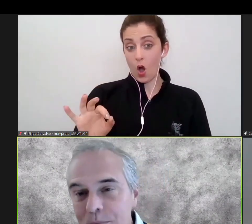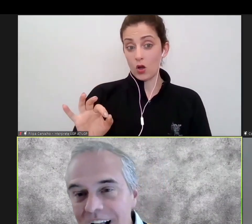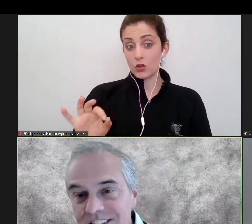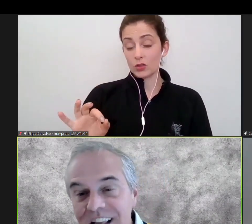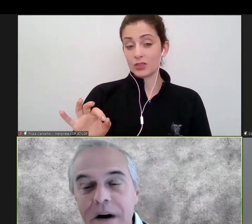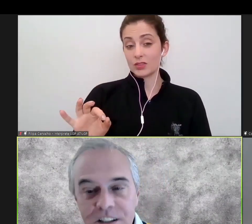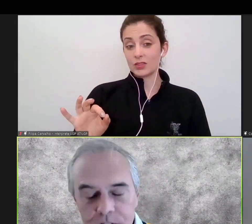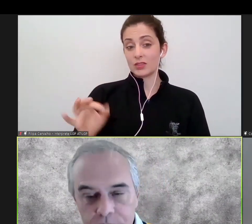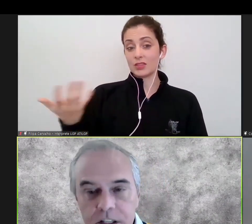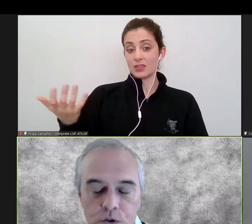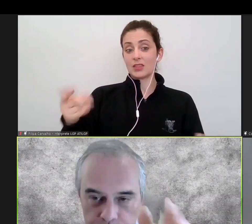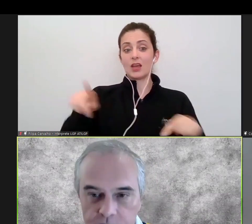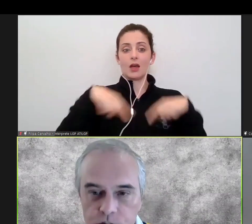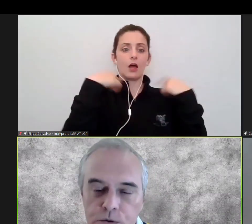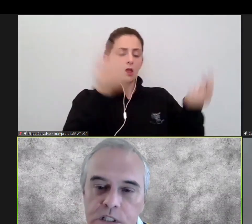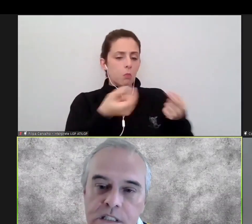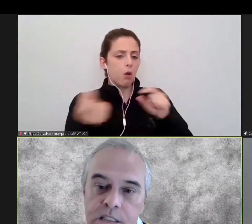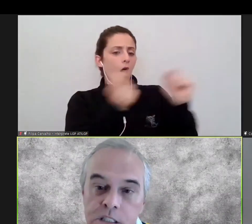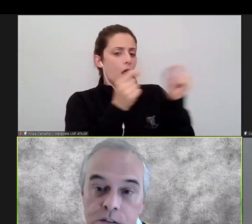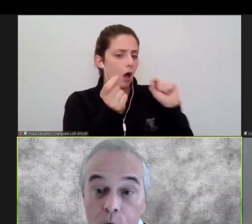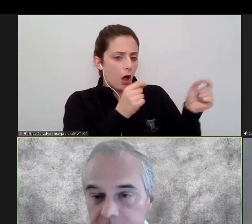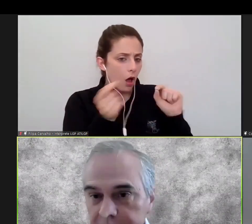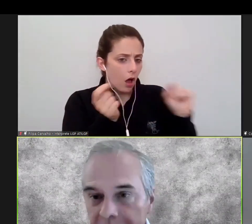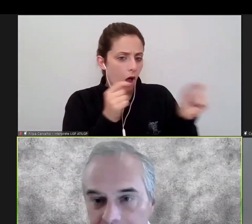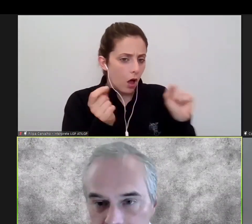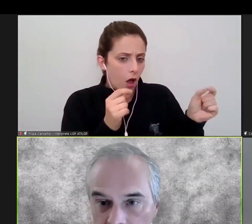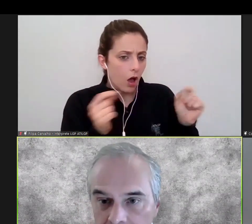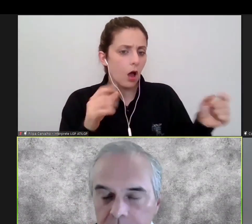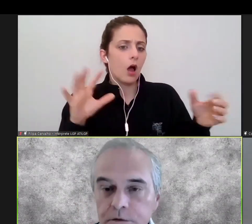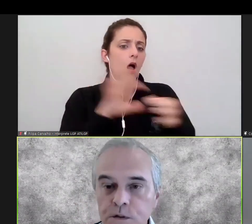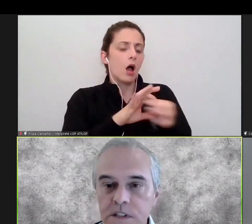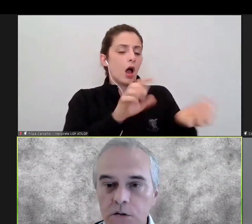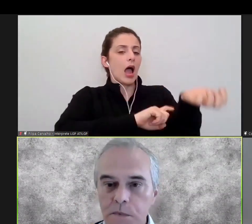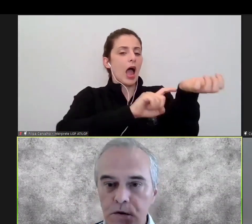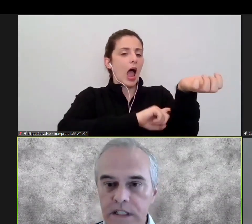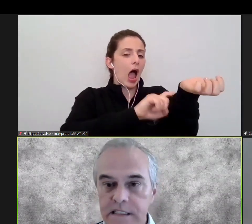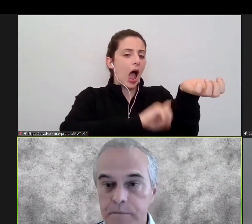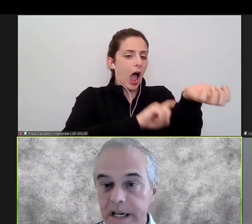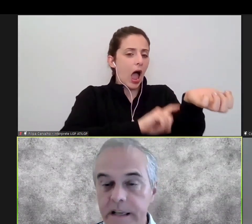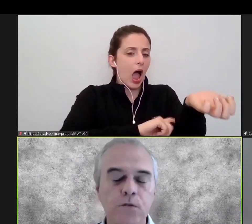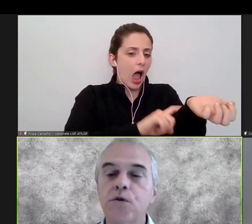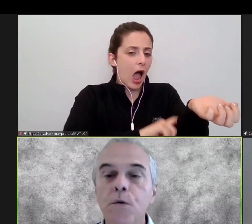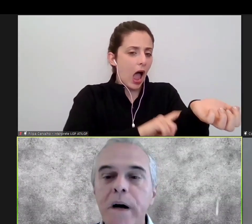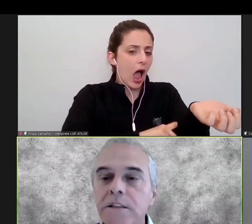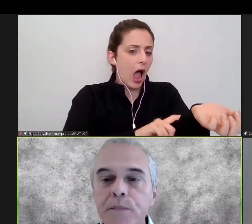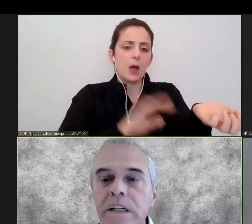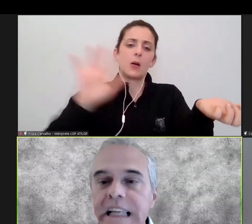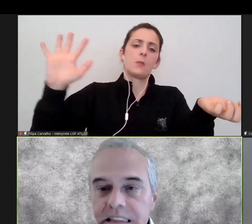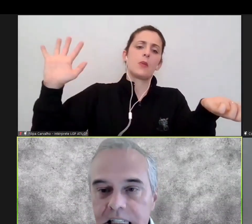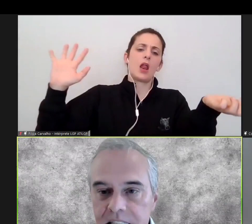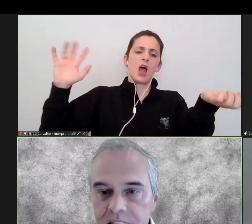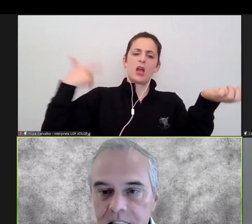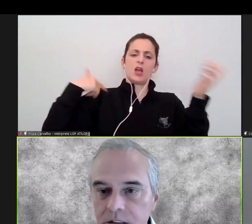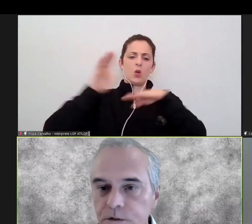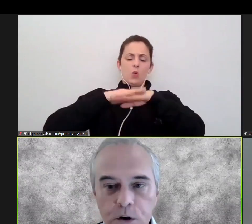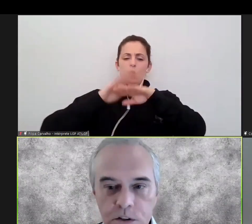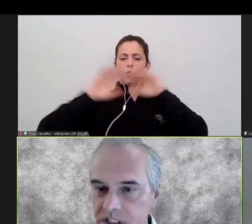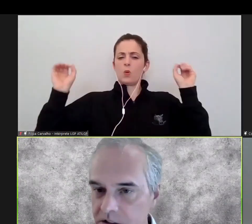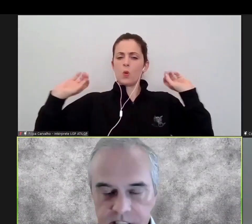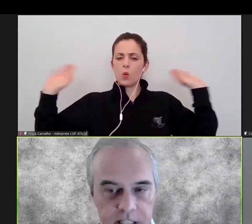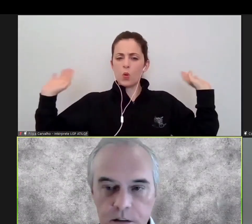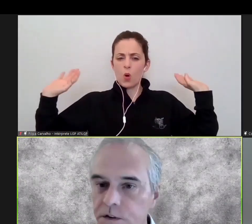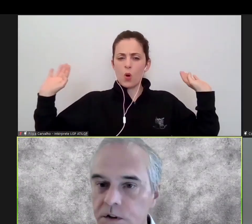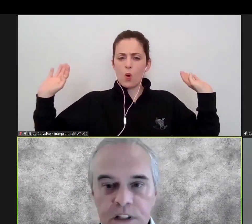o debate ele é, mais uma vez, como das estruturas racistas, obliterado, em função de uma coisa assim, peraí, eu não sou culpado por nada. Não fui